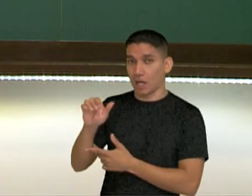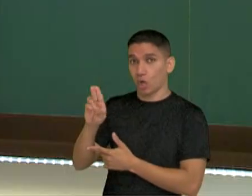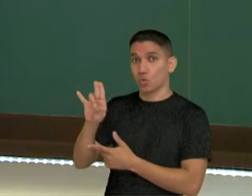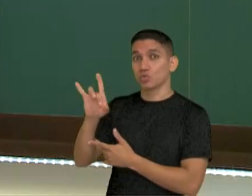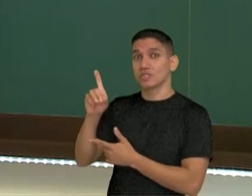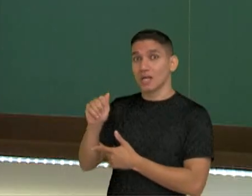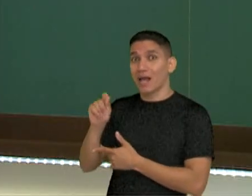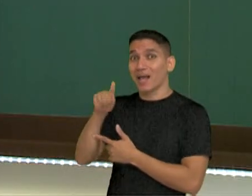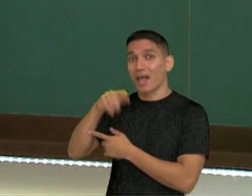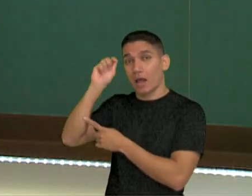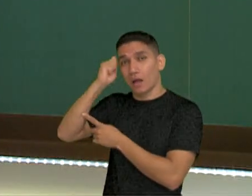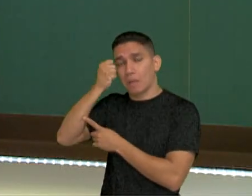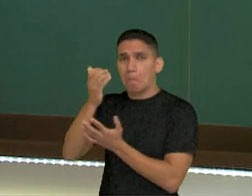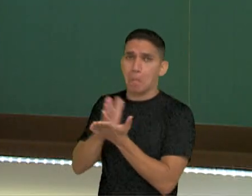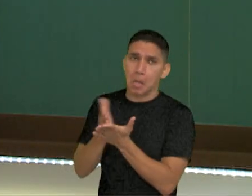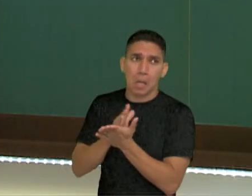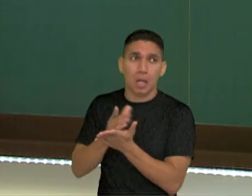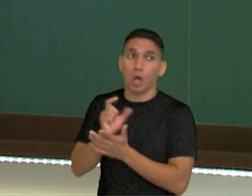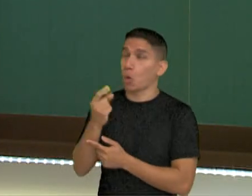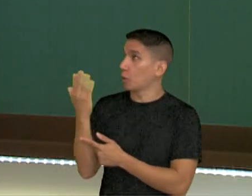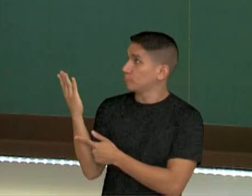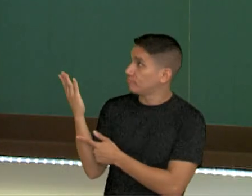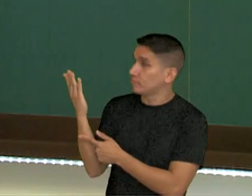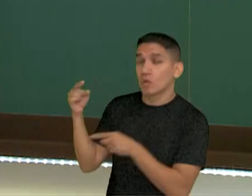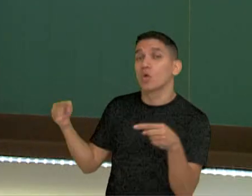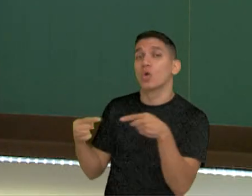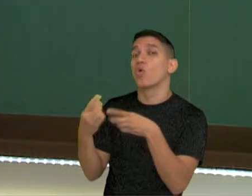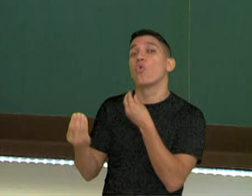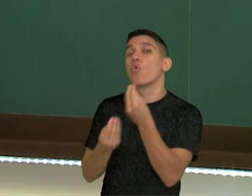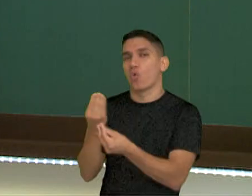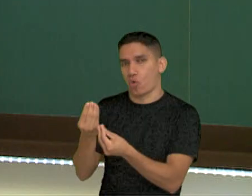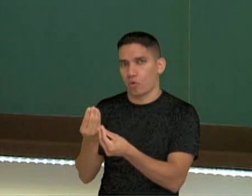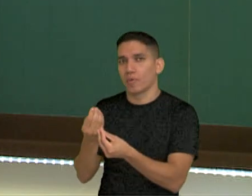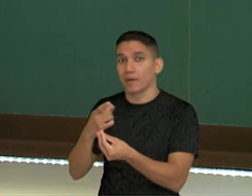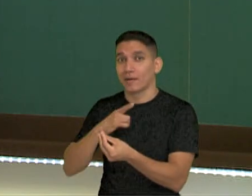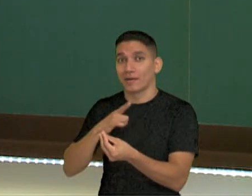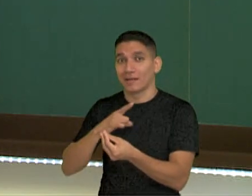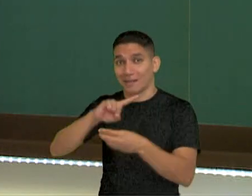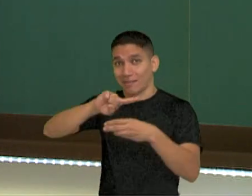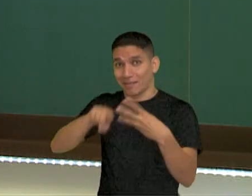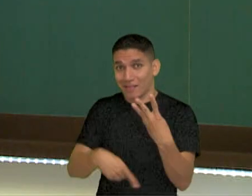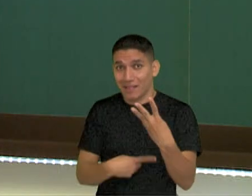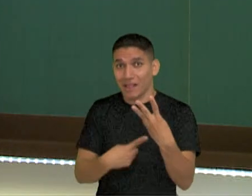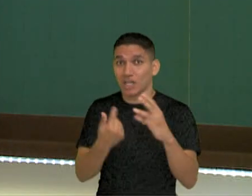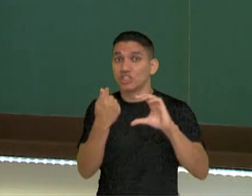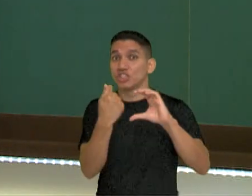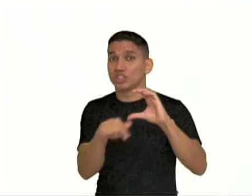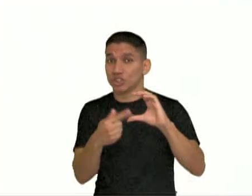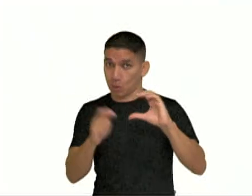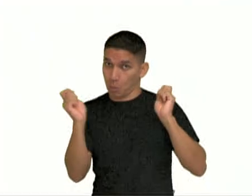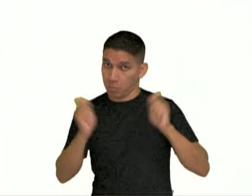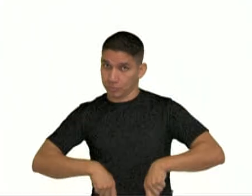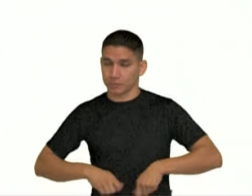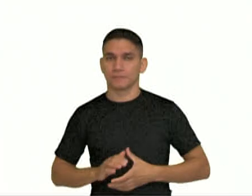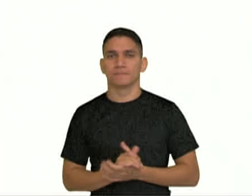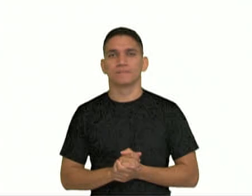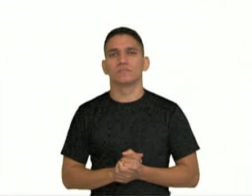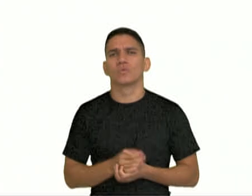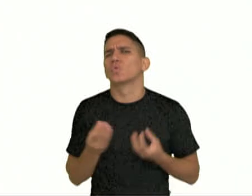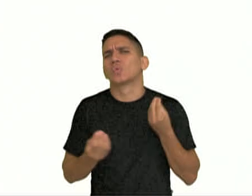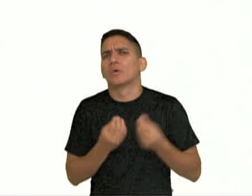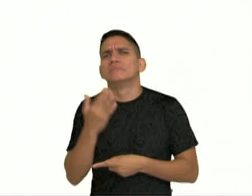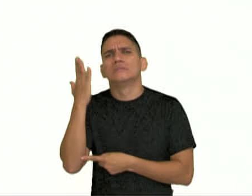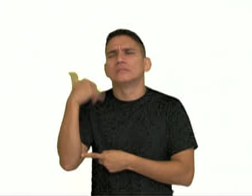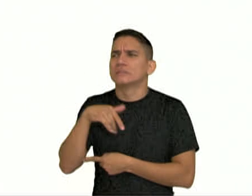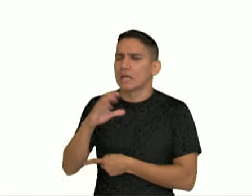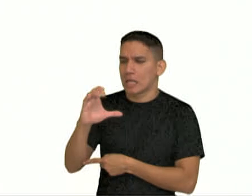mulata média. Então, tá aqui, ó, os mulatos médios. Como é que eles podem ser? Tem 3 genótipos possíveis. Como que eu vou